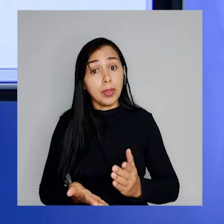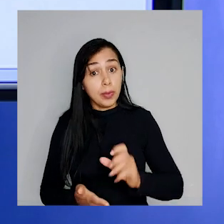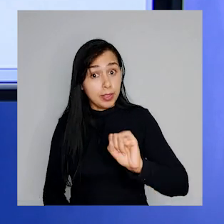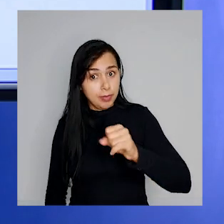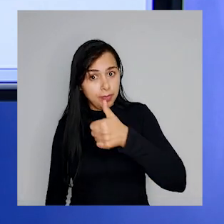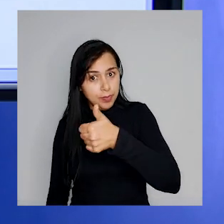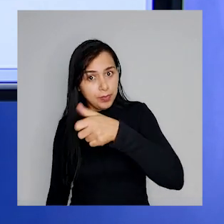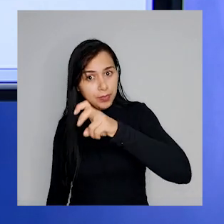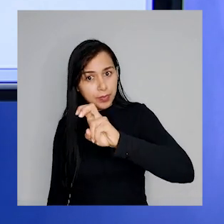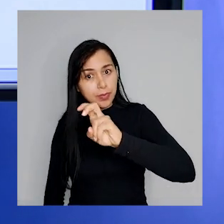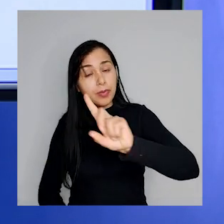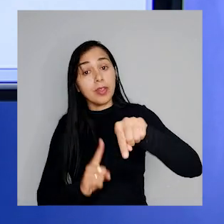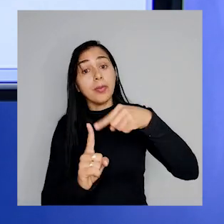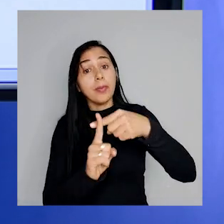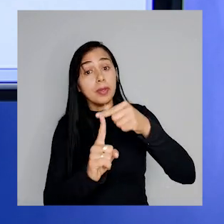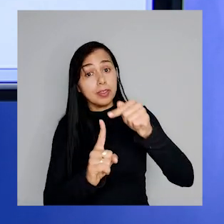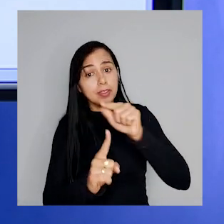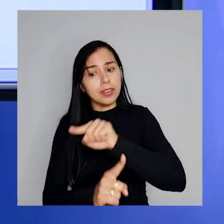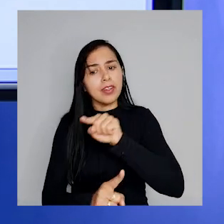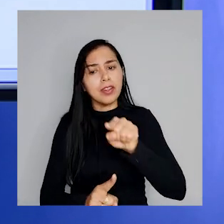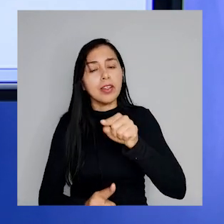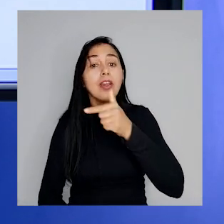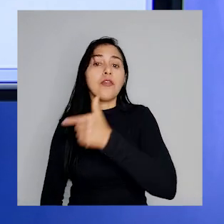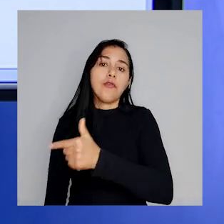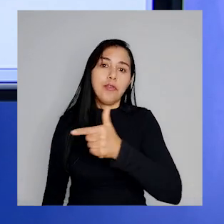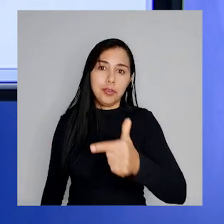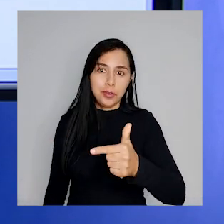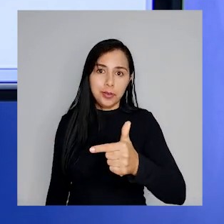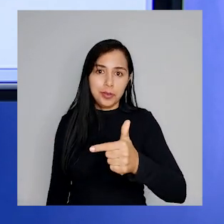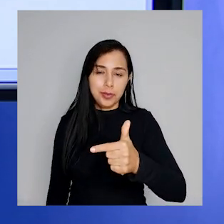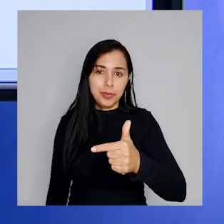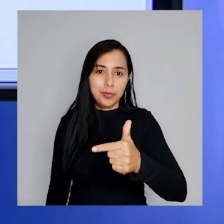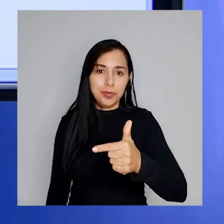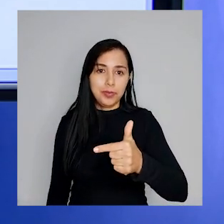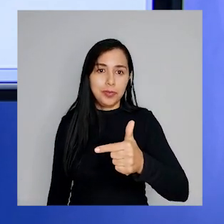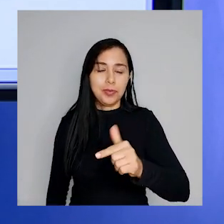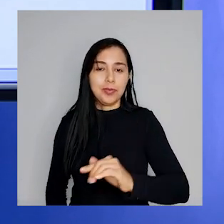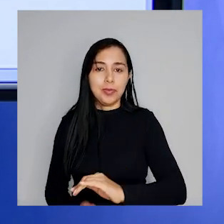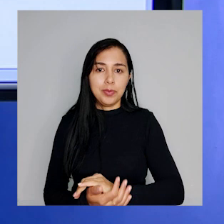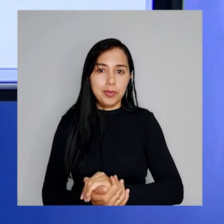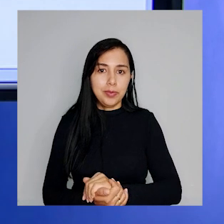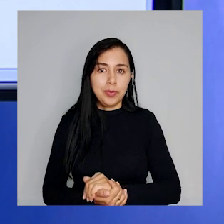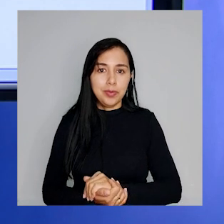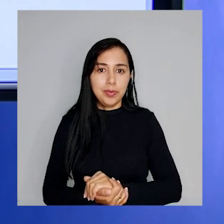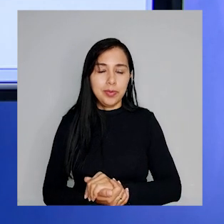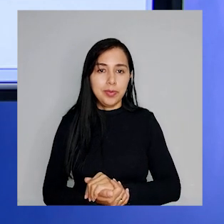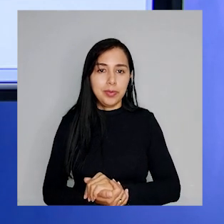Certo, 15 mais 7, 22. Então, 22